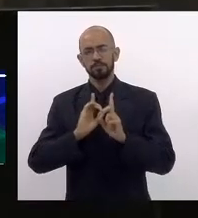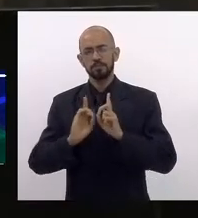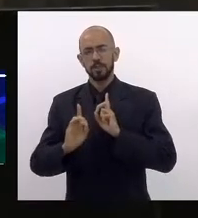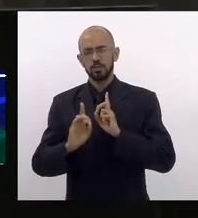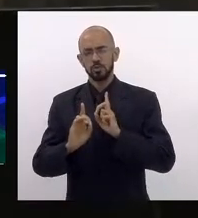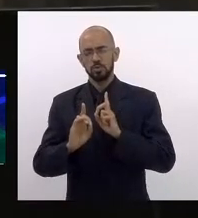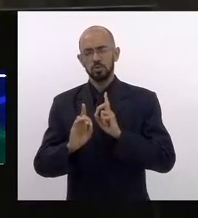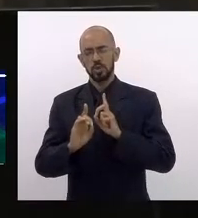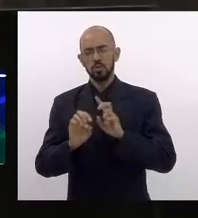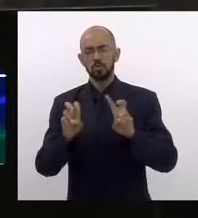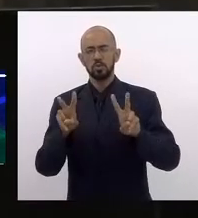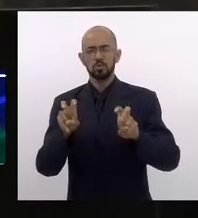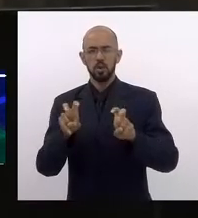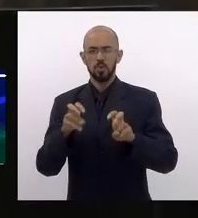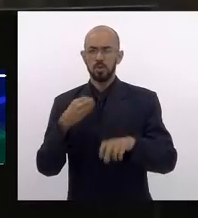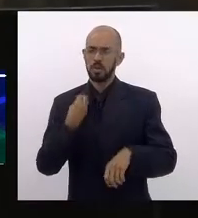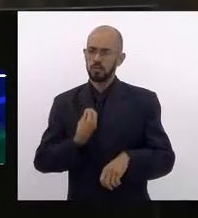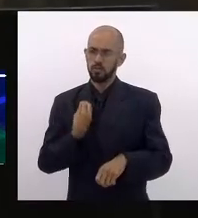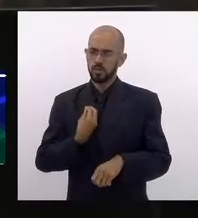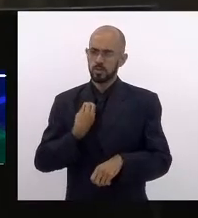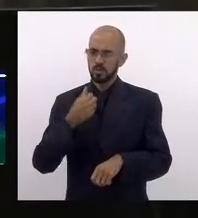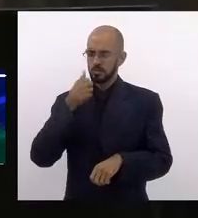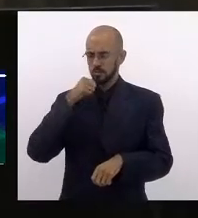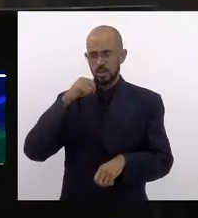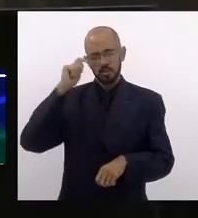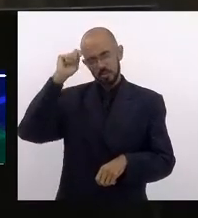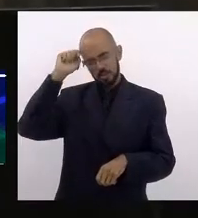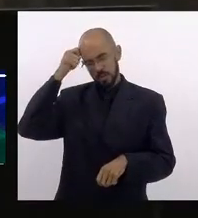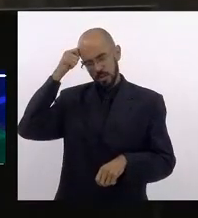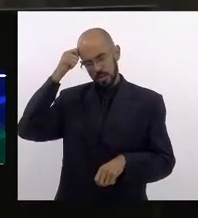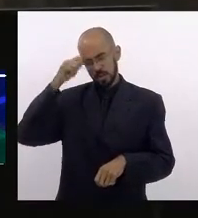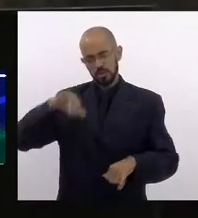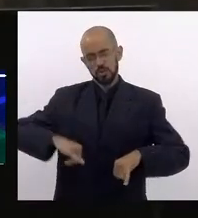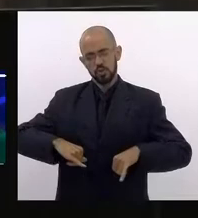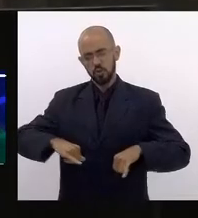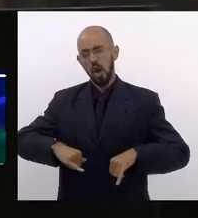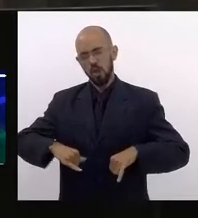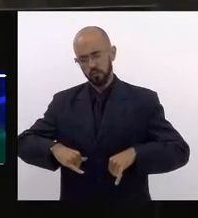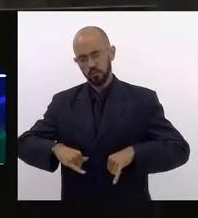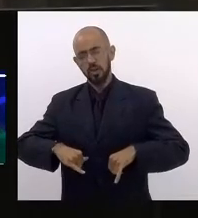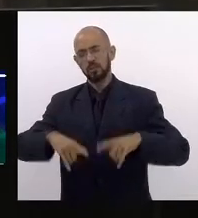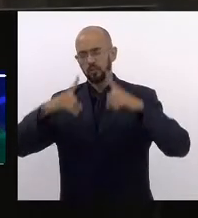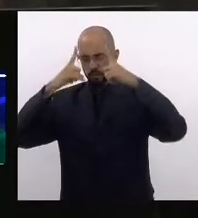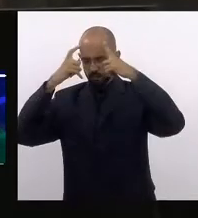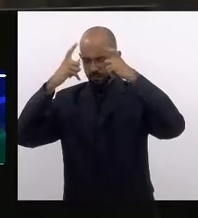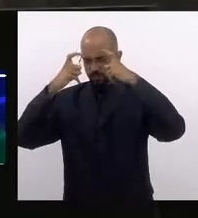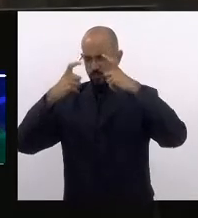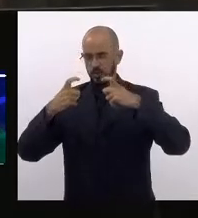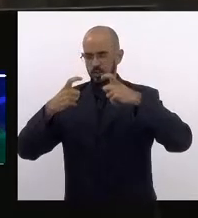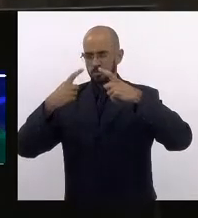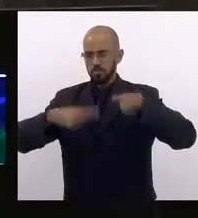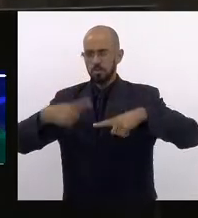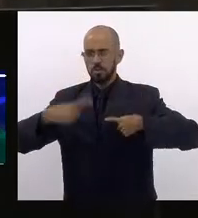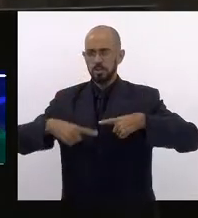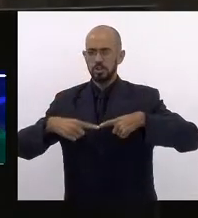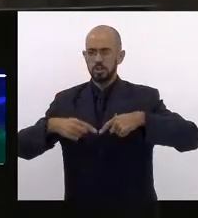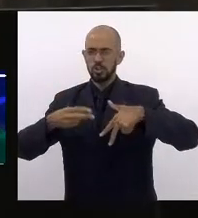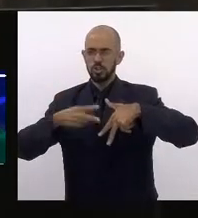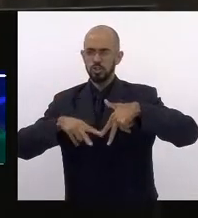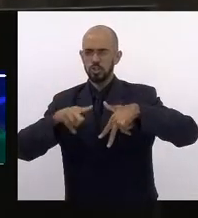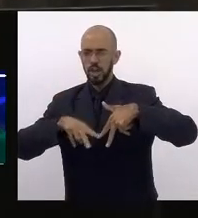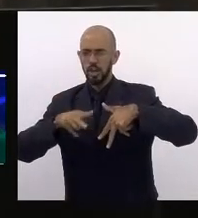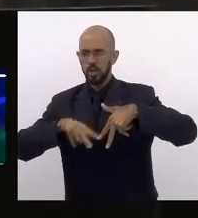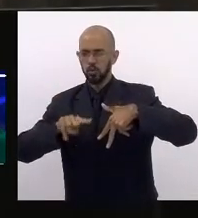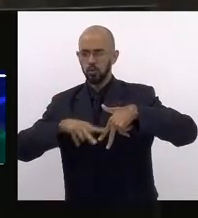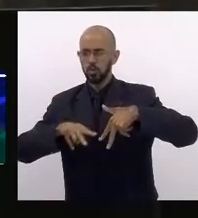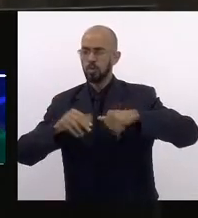sobre as vidas das mulheres pretas que sofrem processos de violência política de gênero que